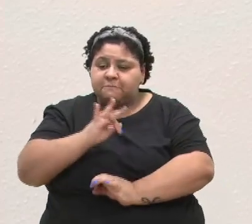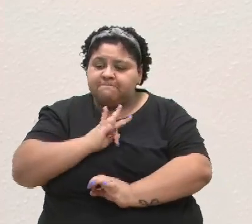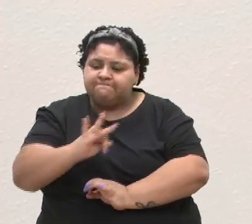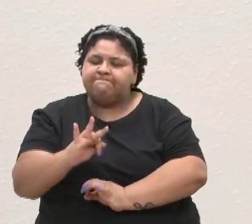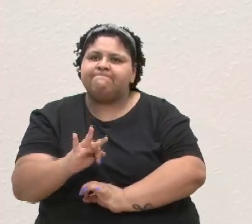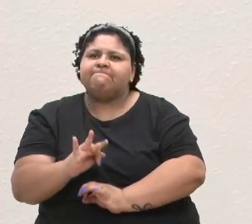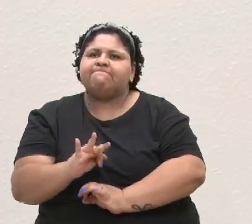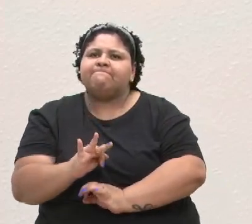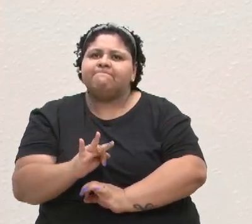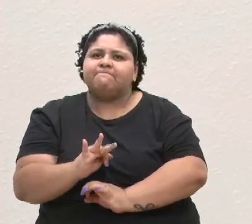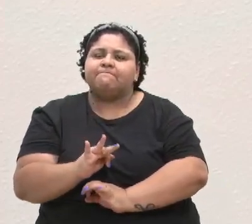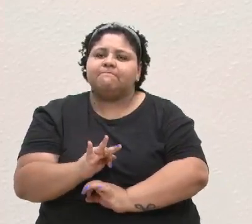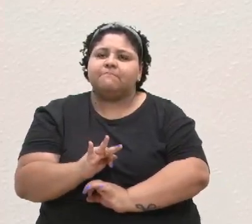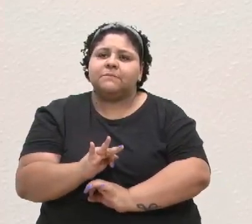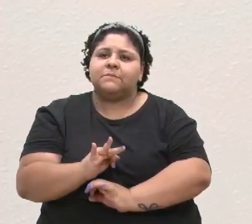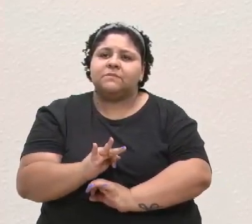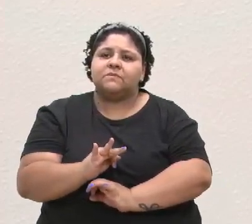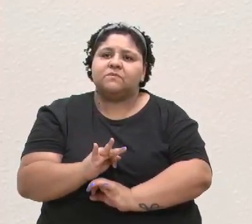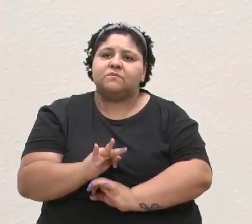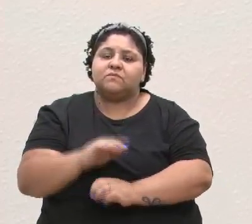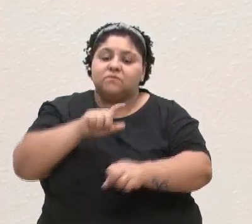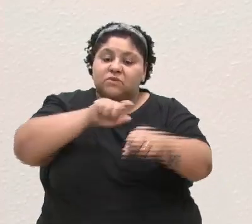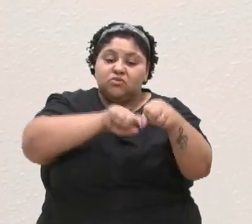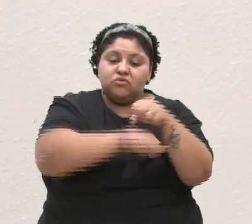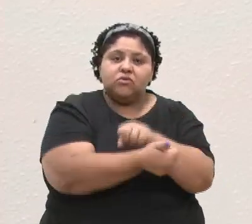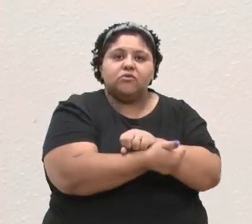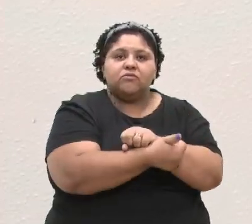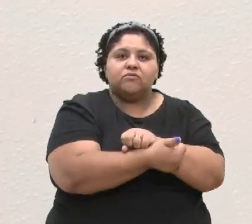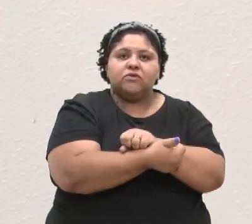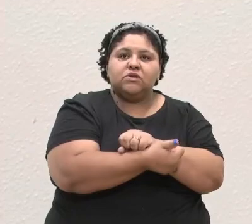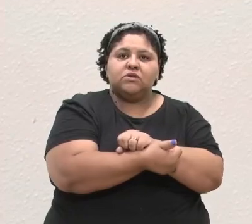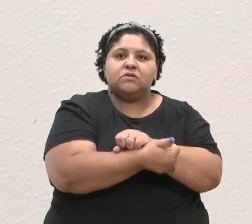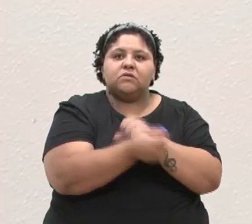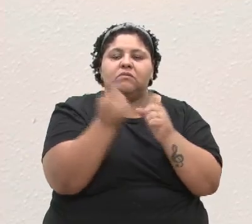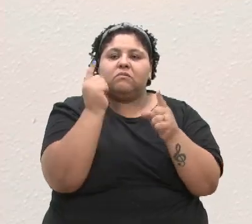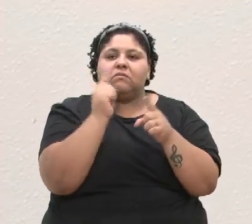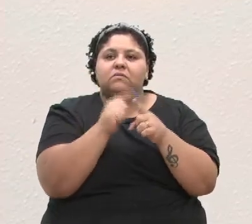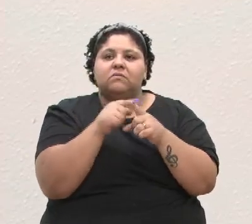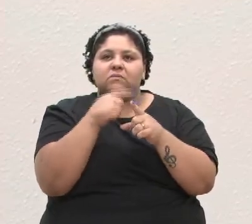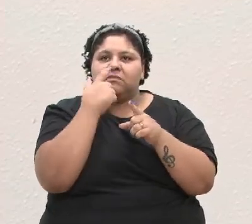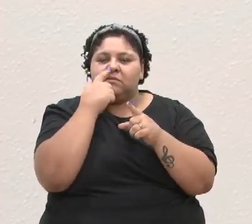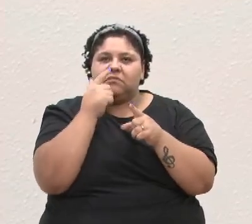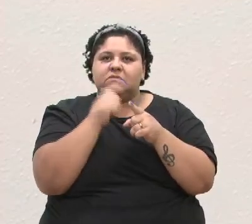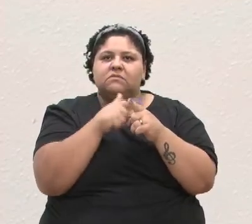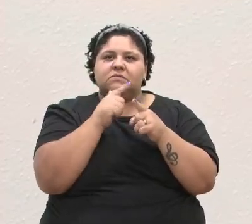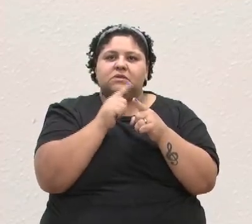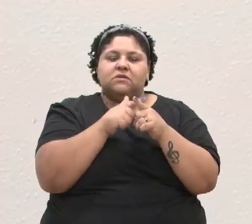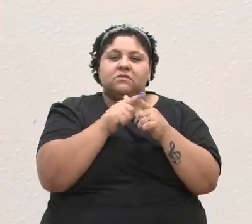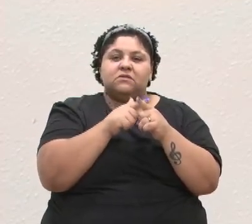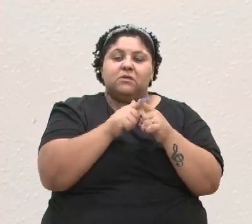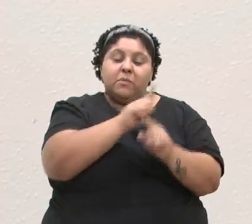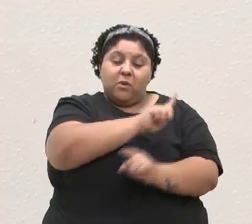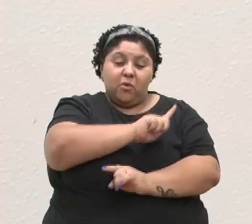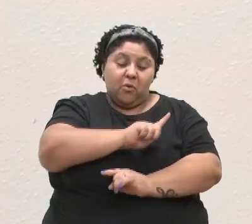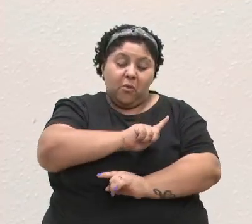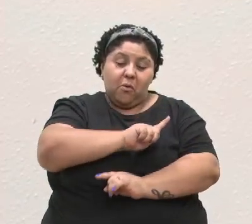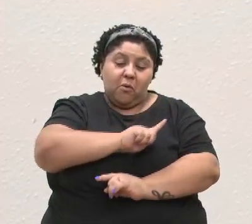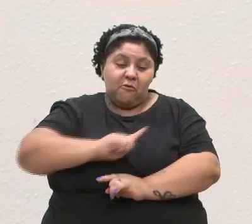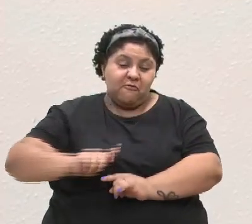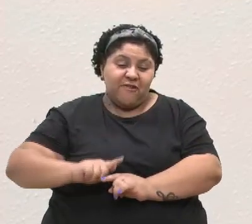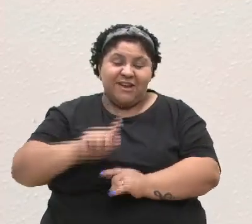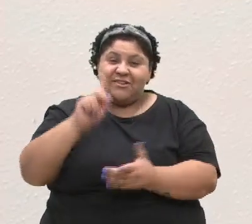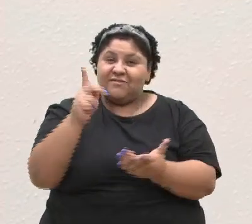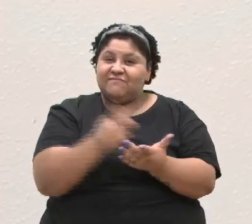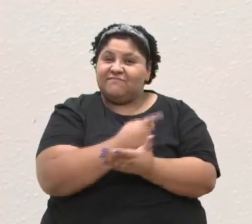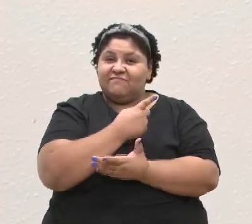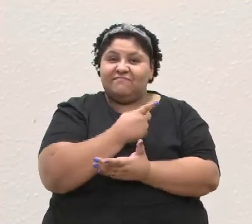elas deixam de ter investimentos justamente pelos maus governos que